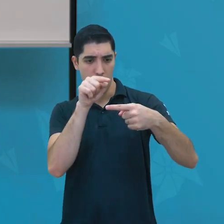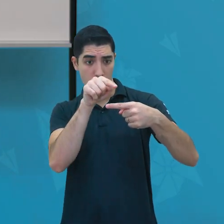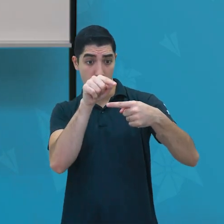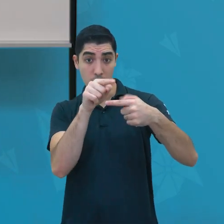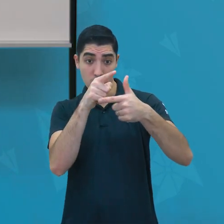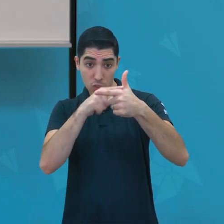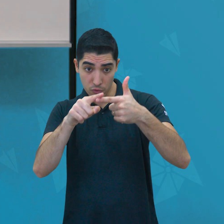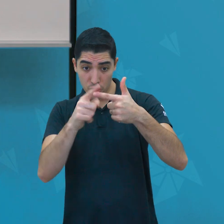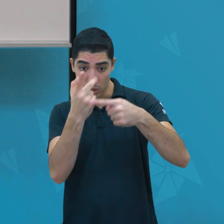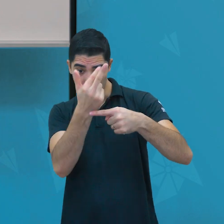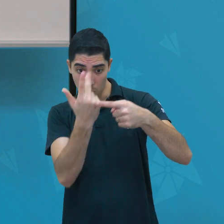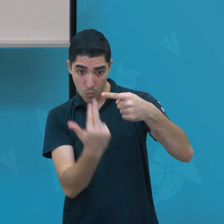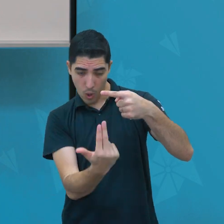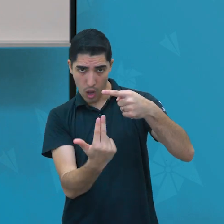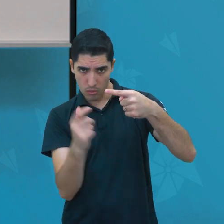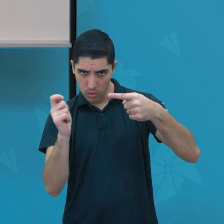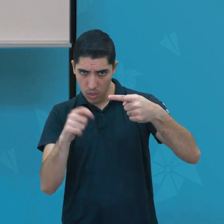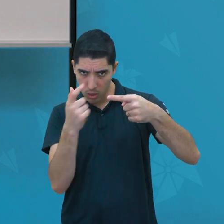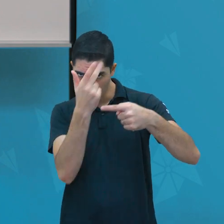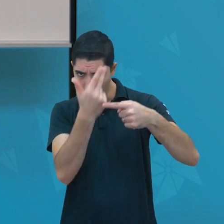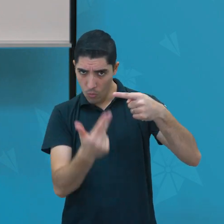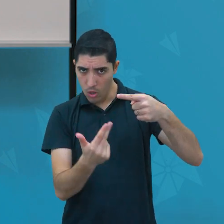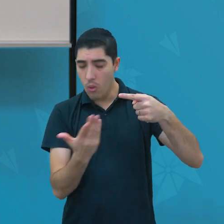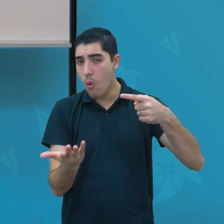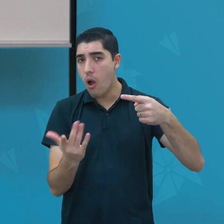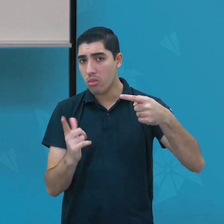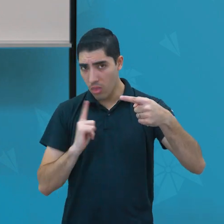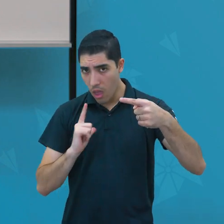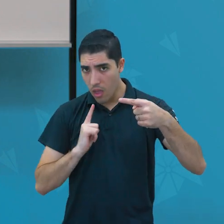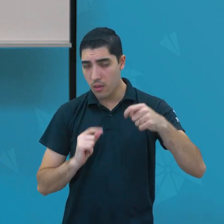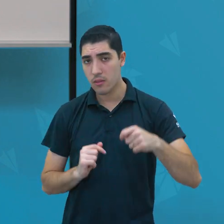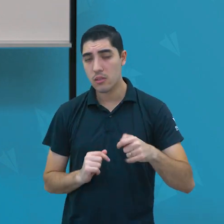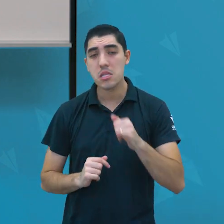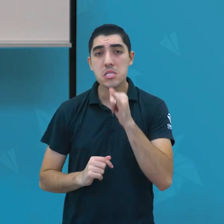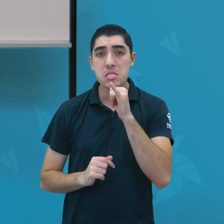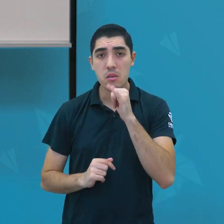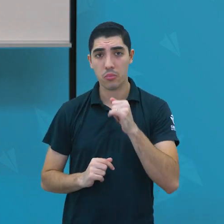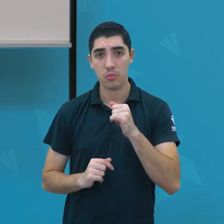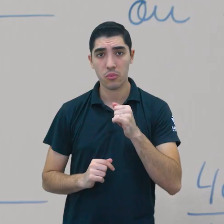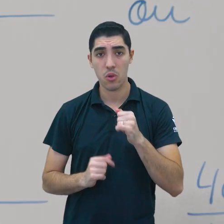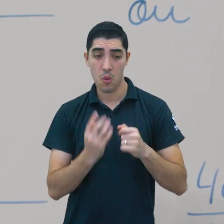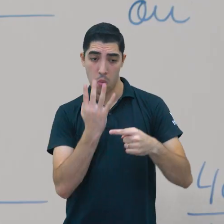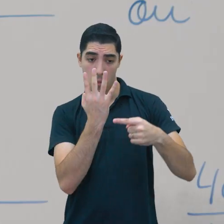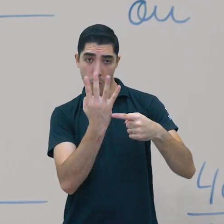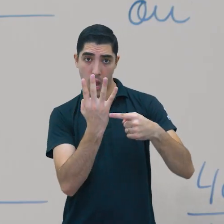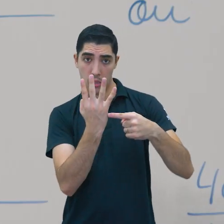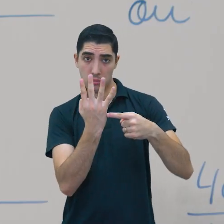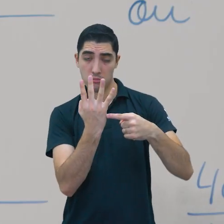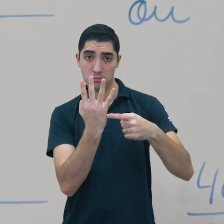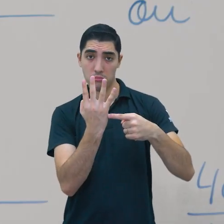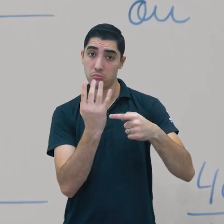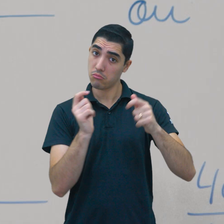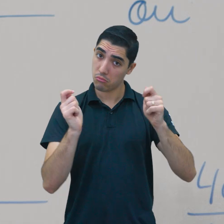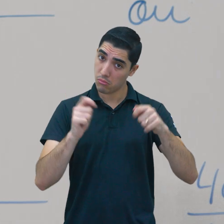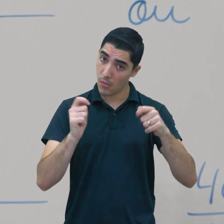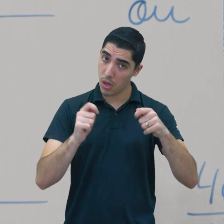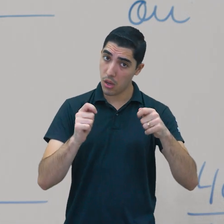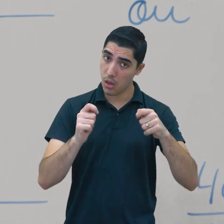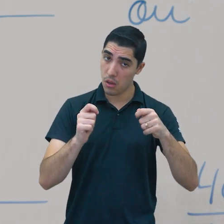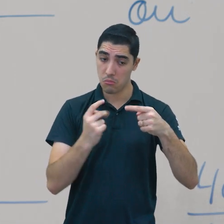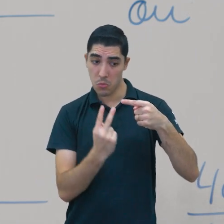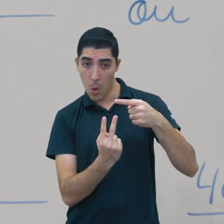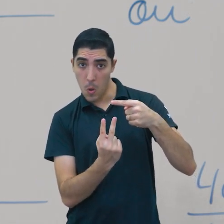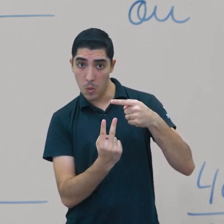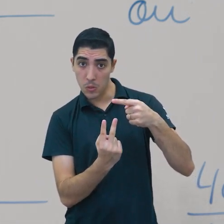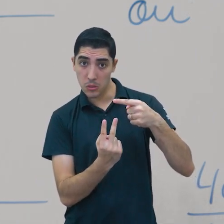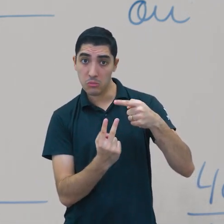tempo aqui? Tem que ser ao mesmo tempo, tá? Não pode ser diferente. Bem, pode ser por 4? Pode ser. Pode